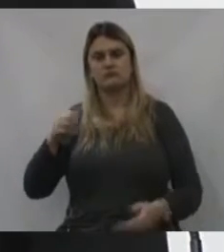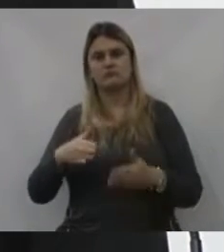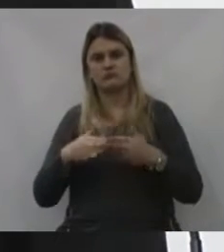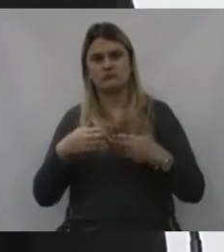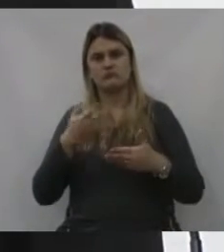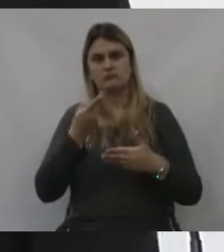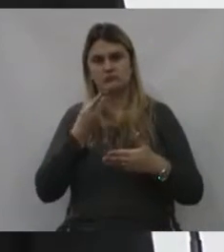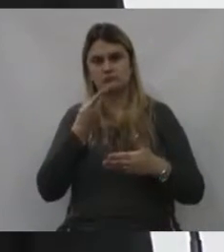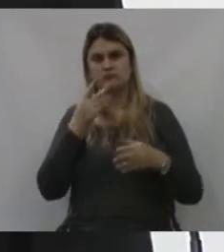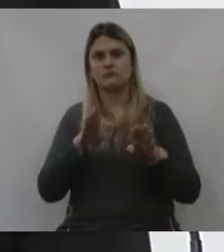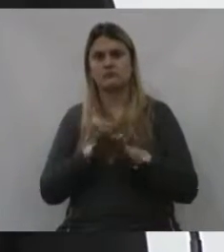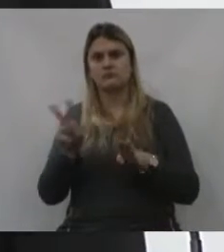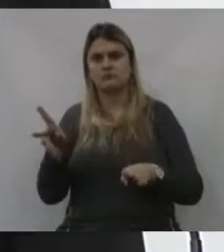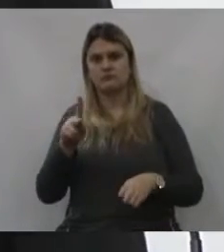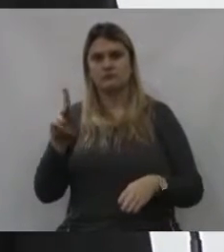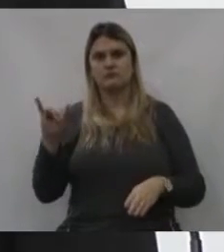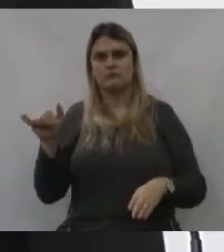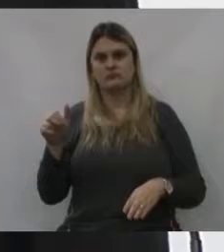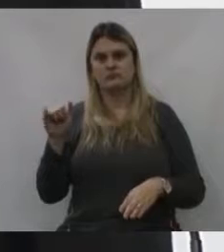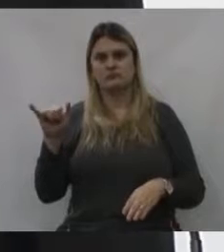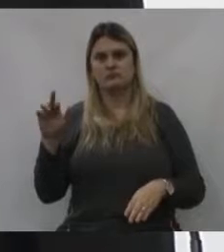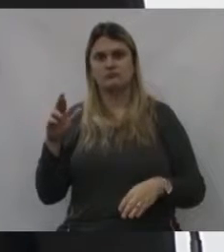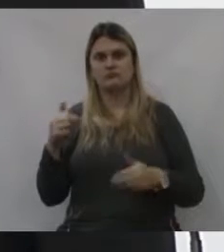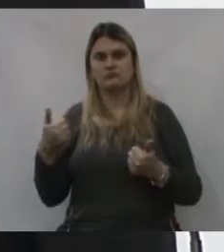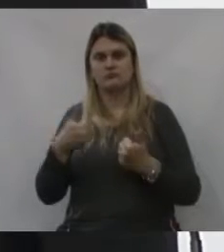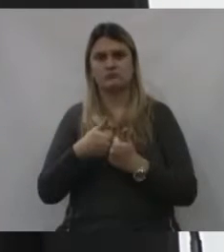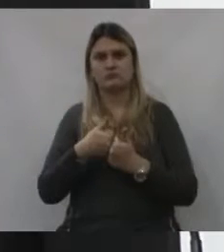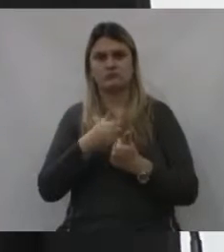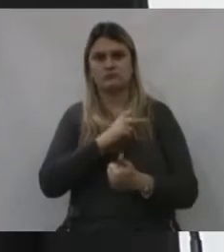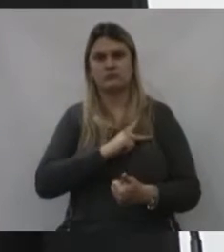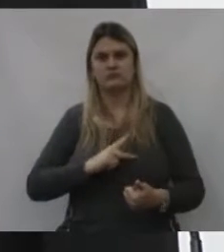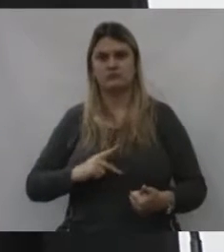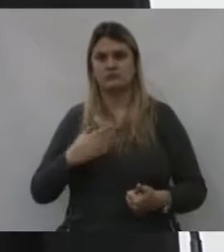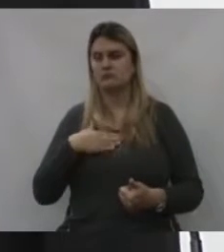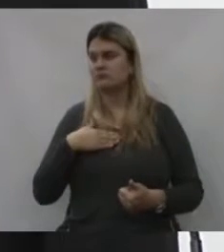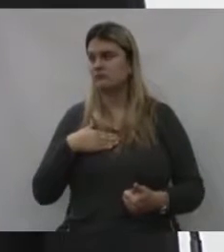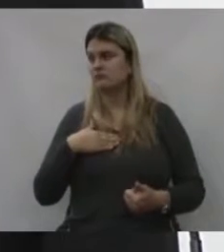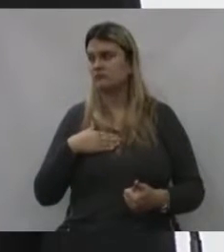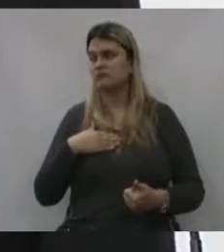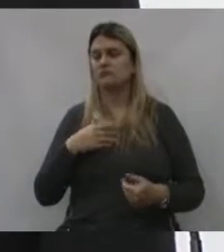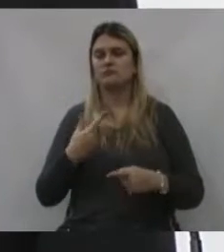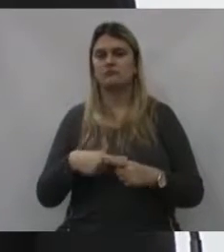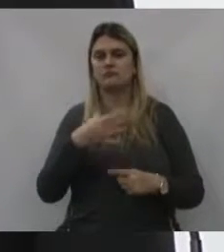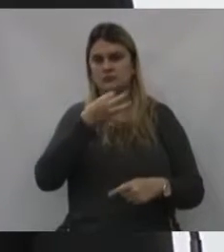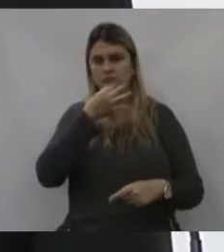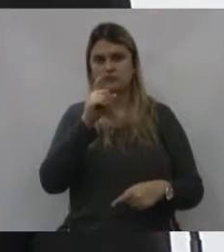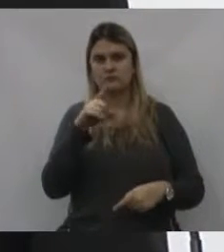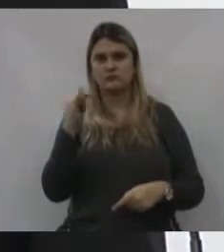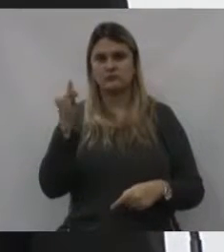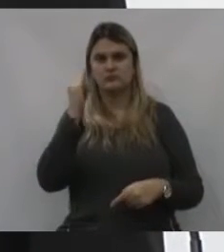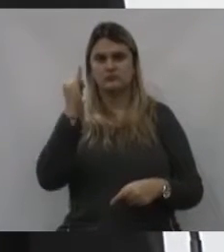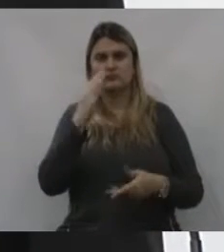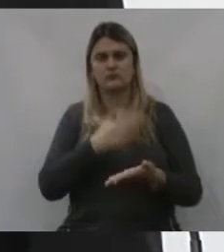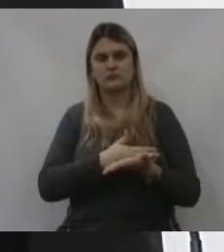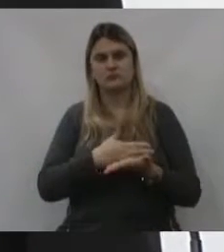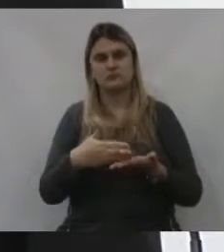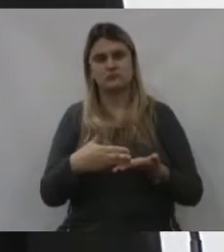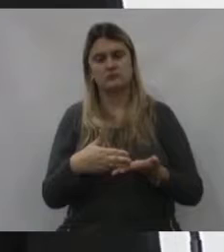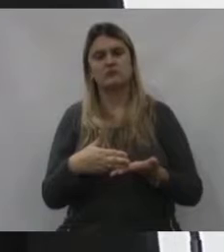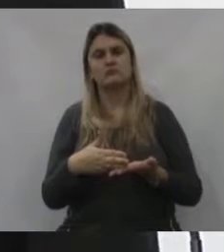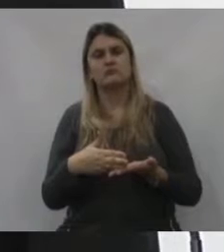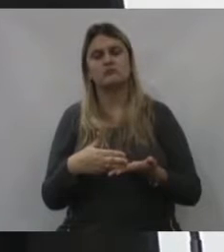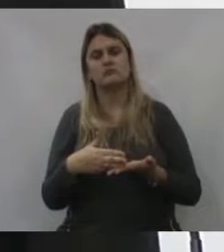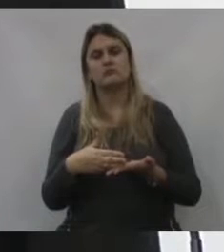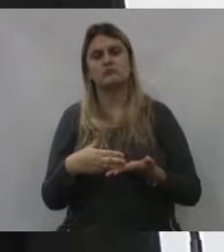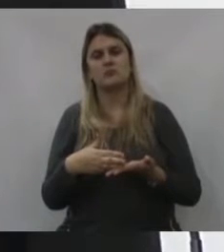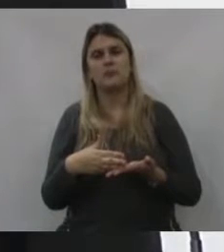me desse esse espaço, pedir ao professor Jair também que fizesse o ofício, porque acho importante a gente